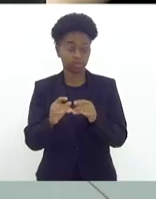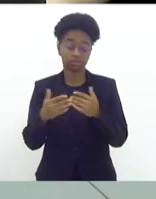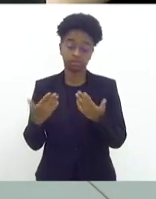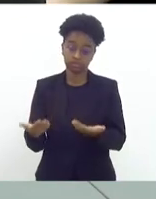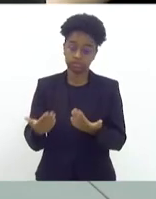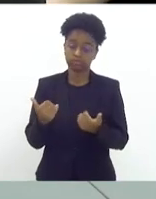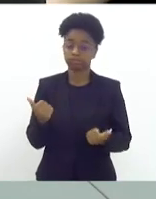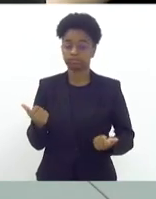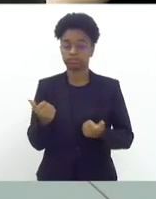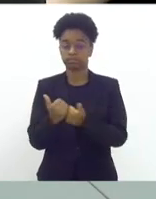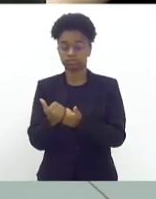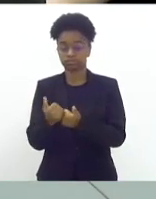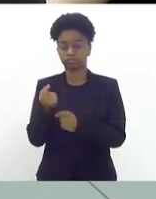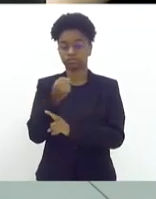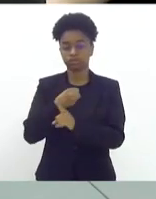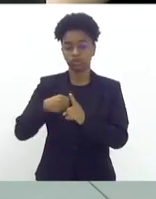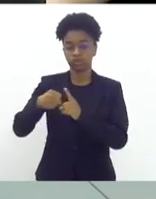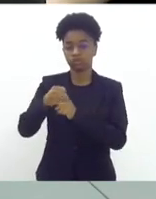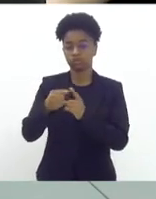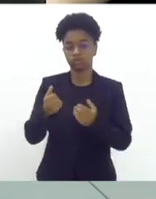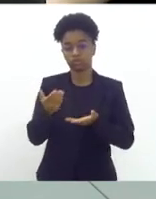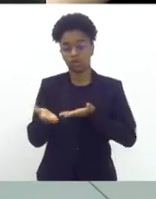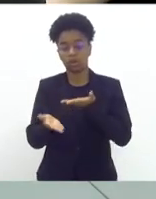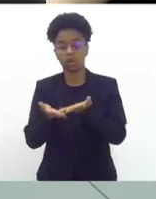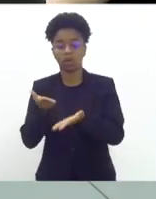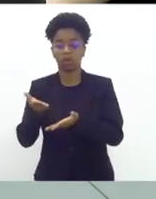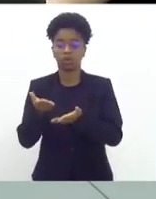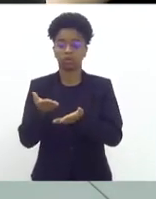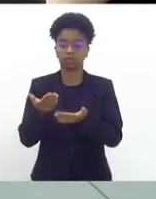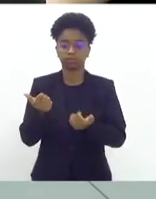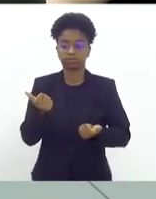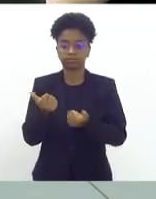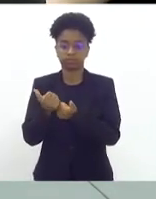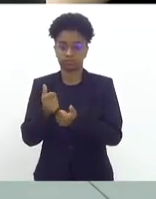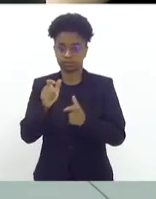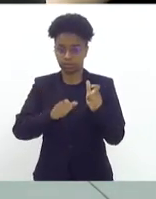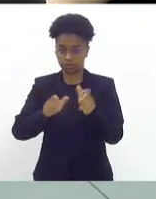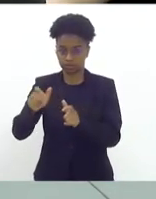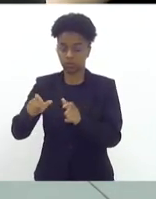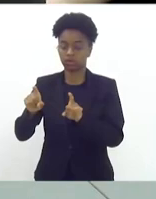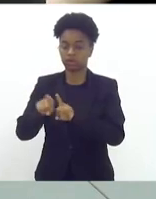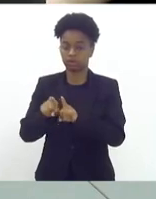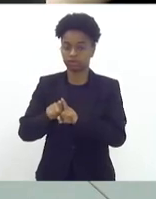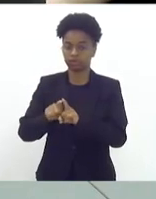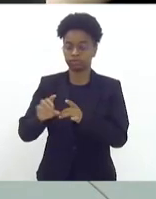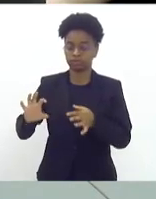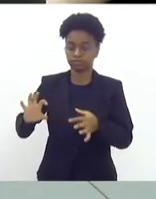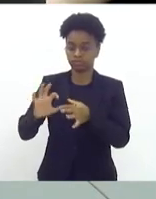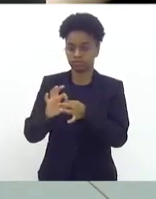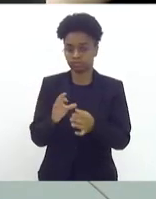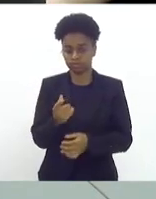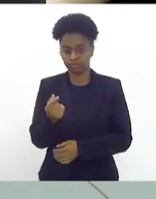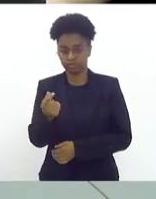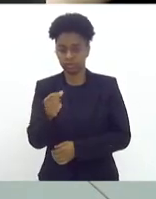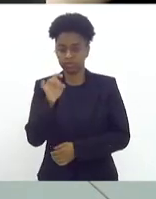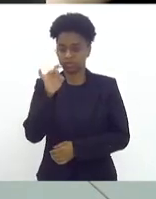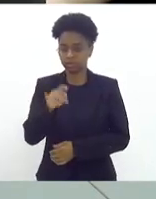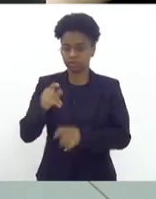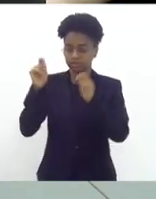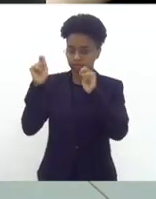benefícios socioassistenciais às pessoas, e que se traduzem num auxílio financeiro, elas foram